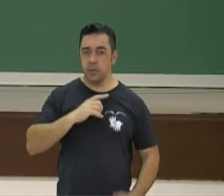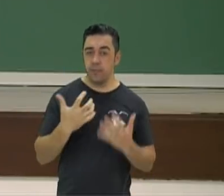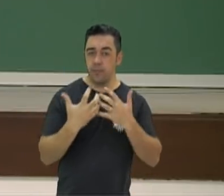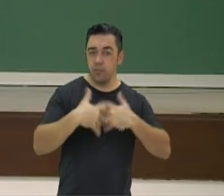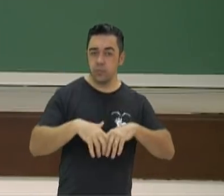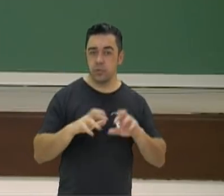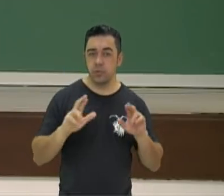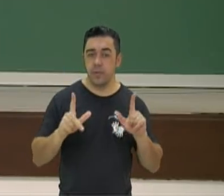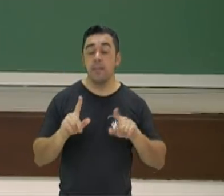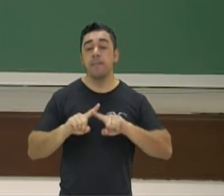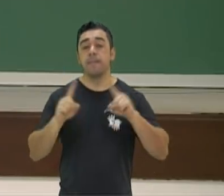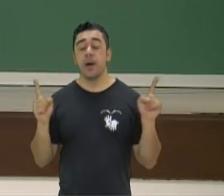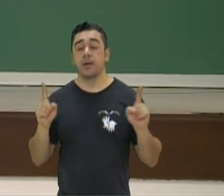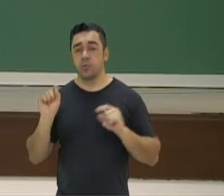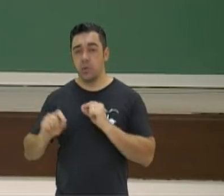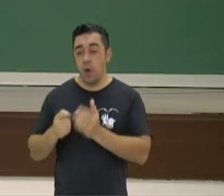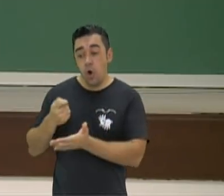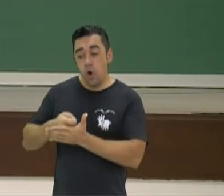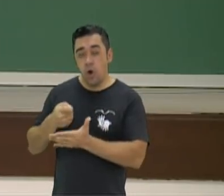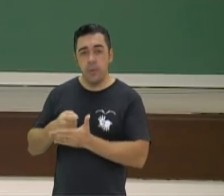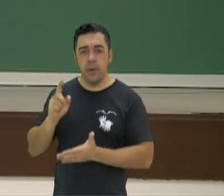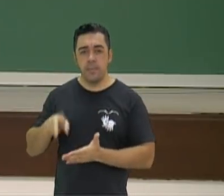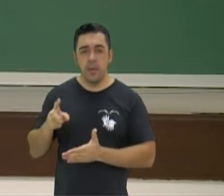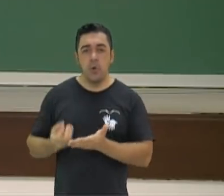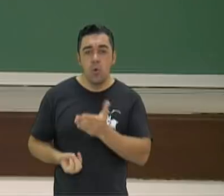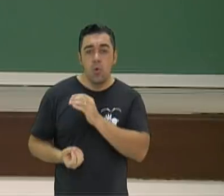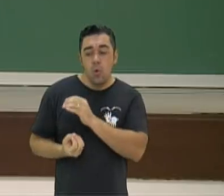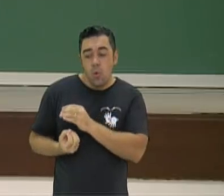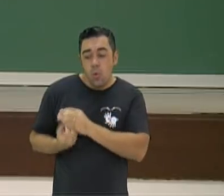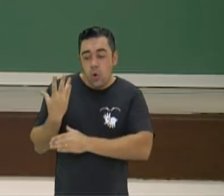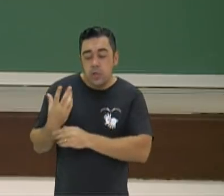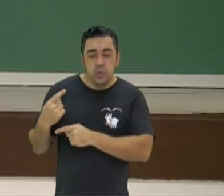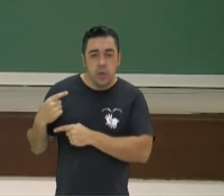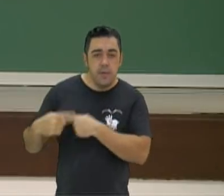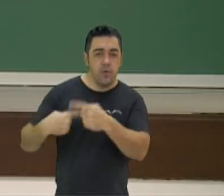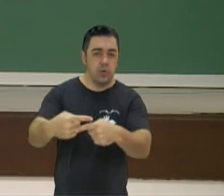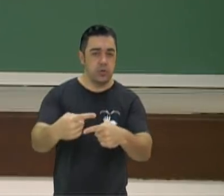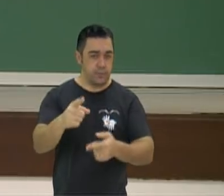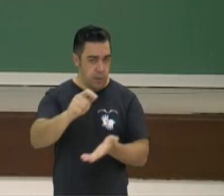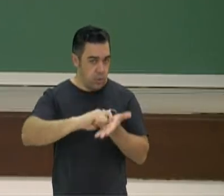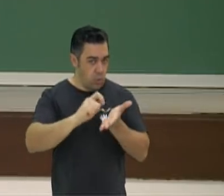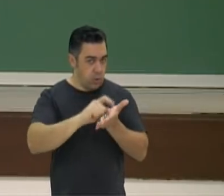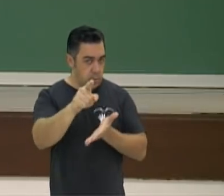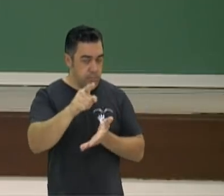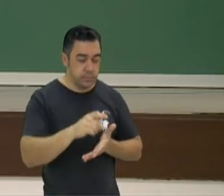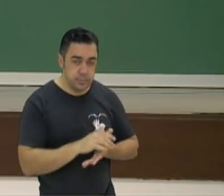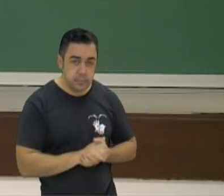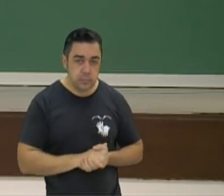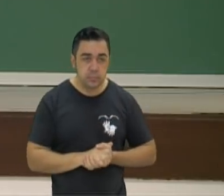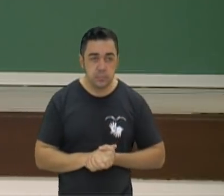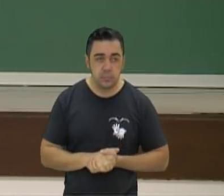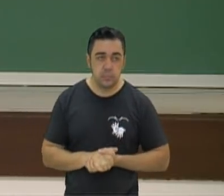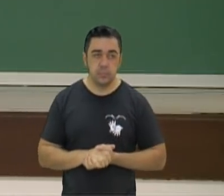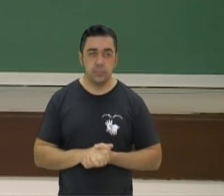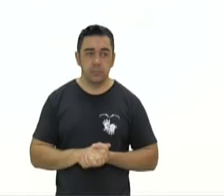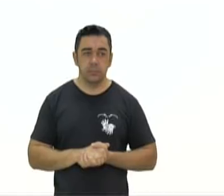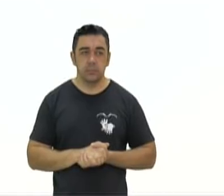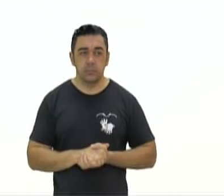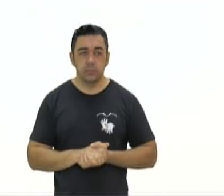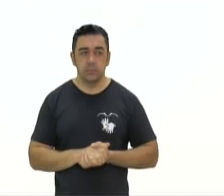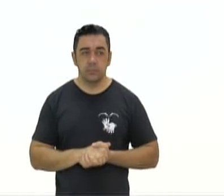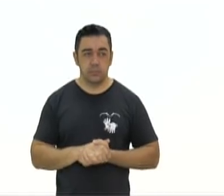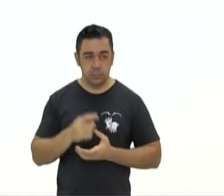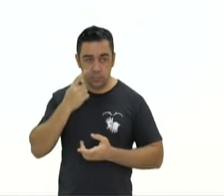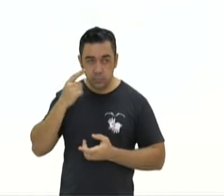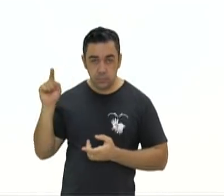diferente, mas é obrigatório ele ter a mesma origem evolutiva. Anota isso aí que é importante, tá? Aqui